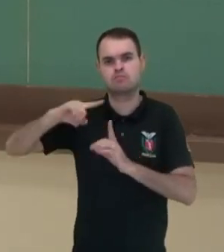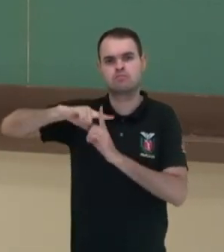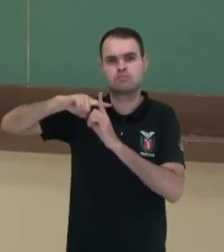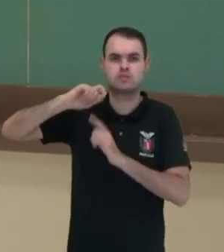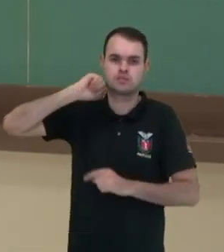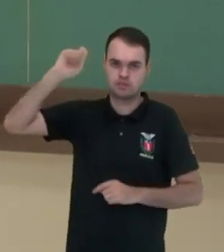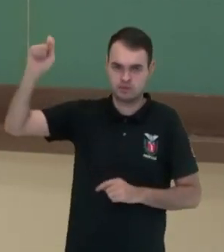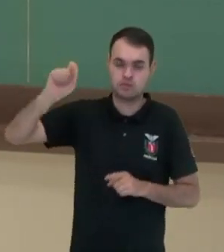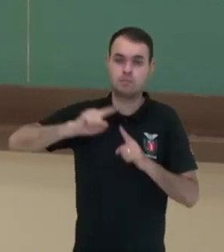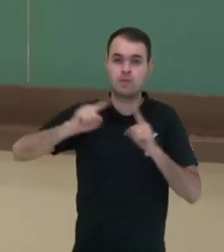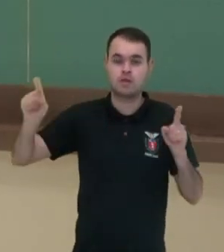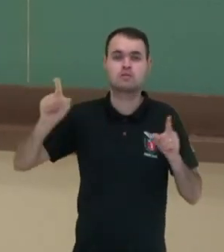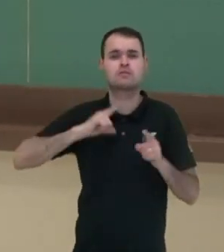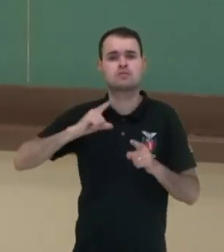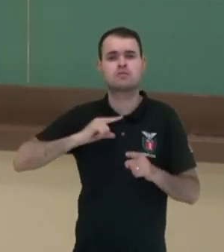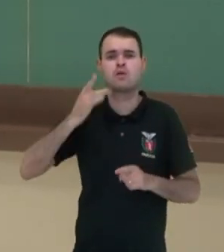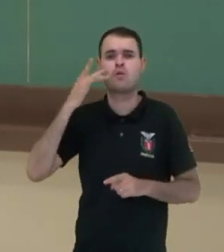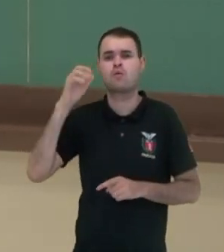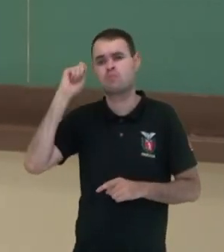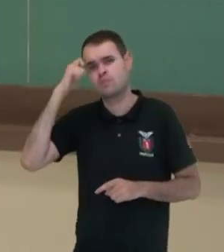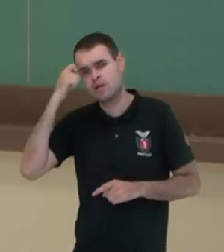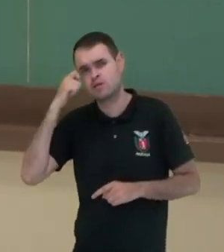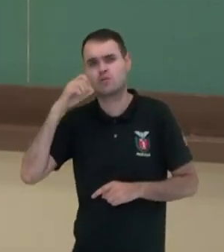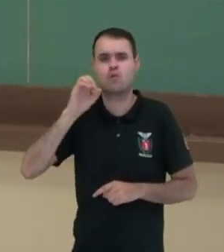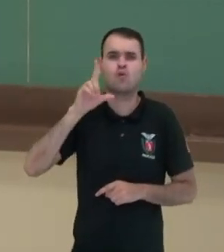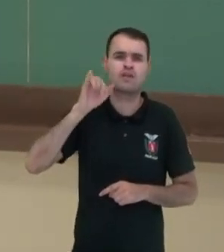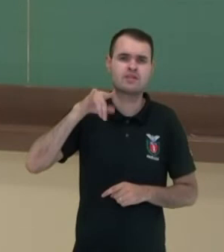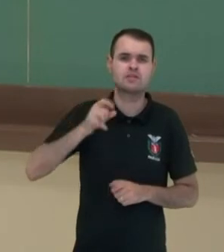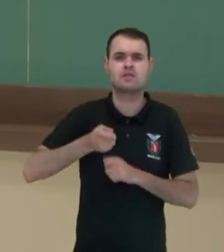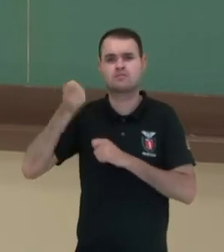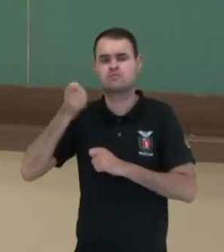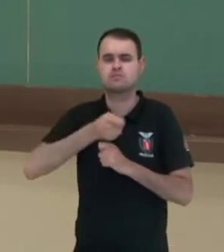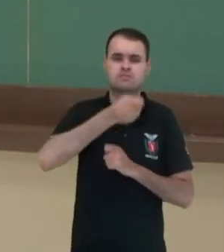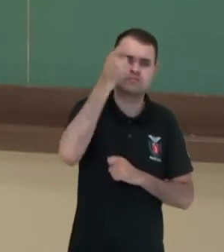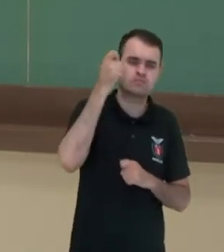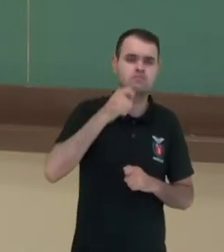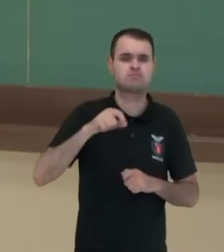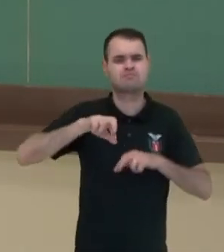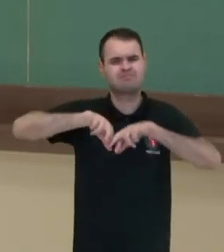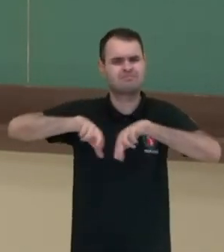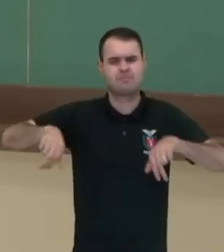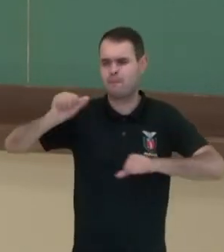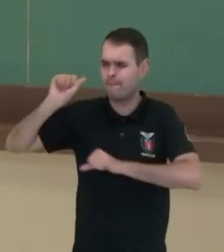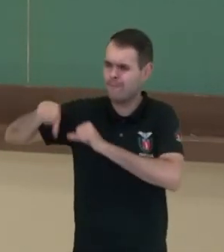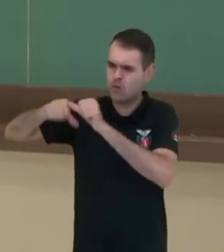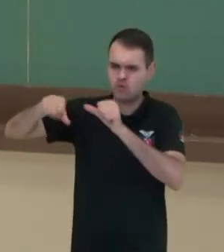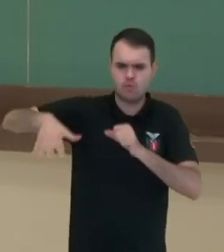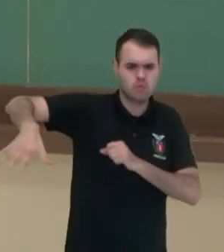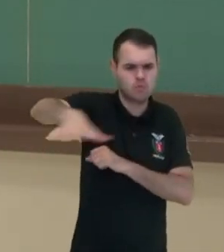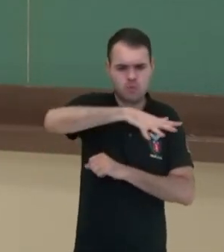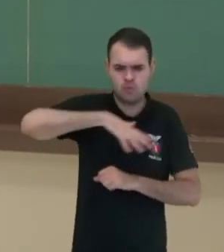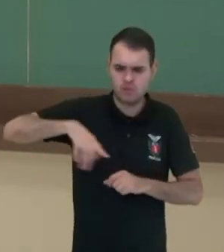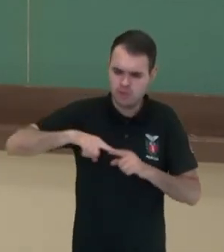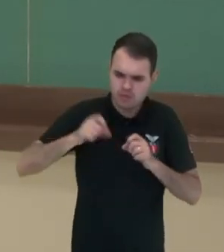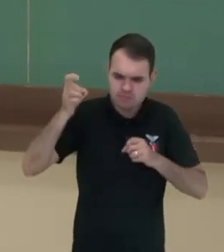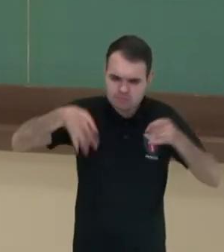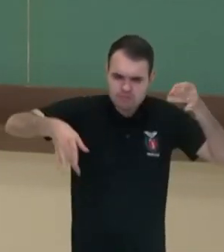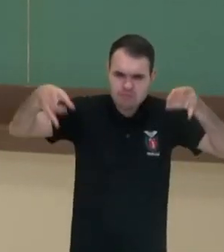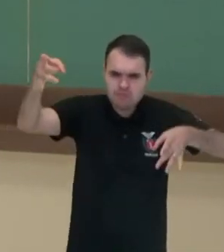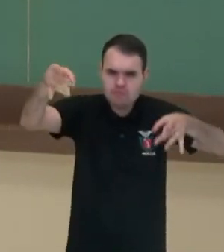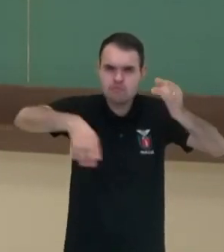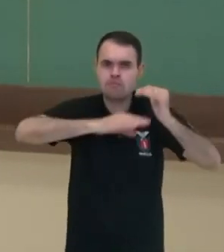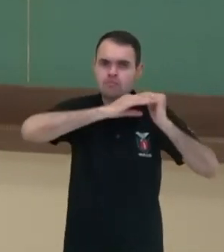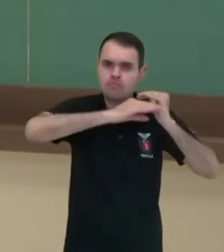temos os centros históricos de Ouro Preto, São Luís, Olinda, são as permanências, mudou muito ao seu redor, mas permaneceram.